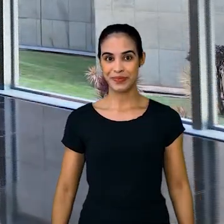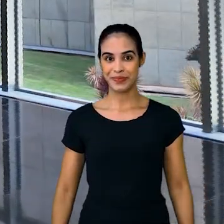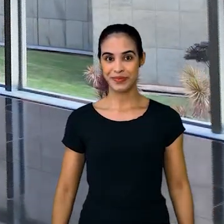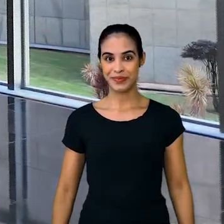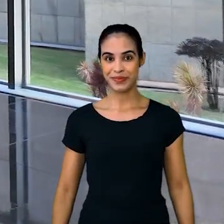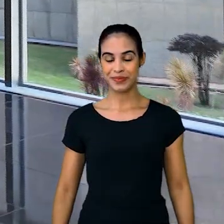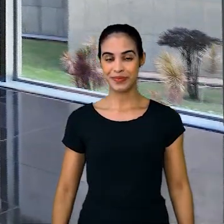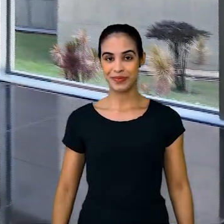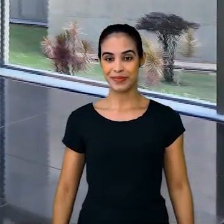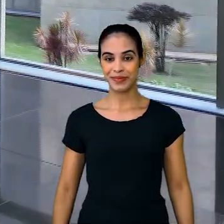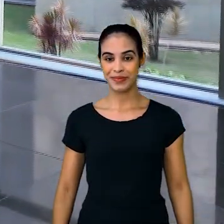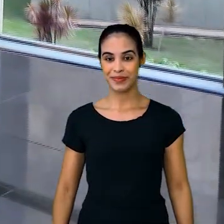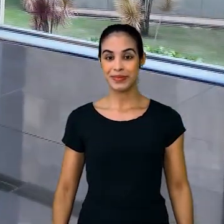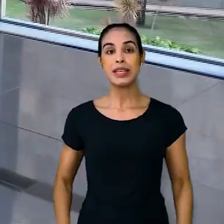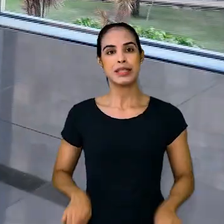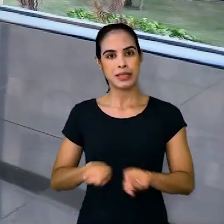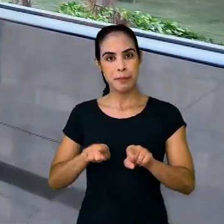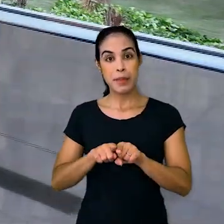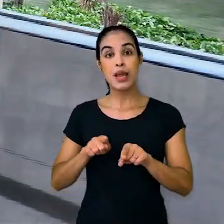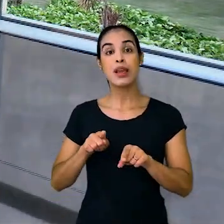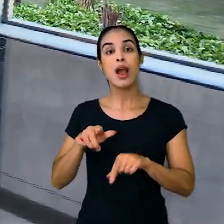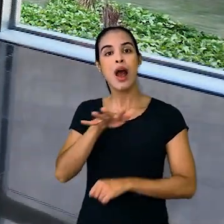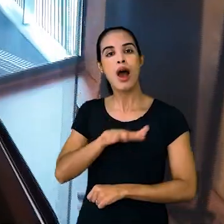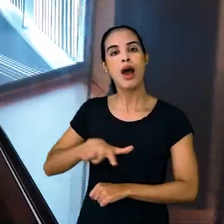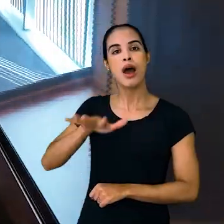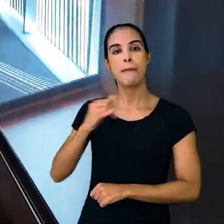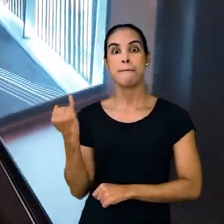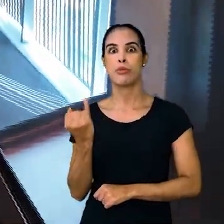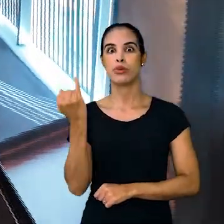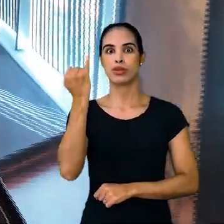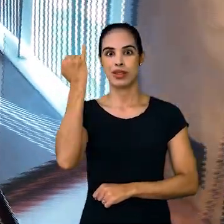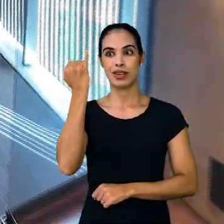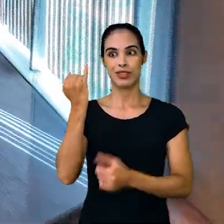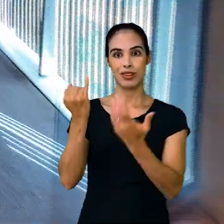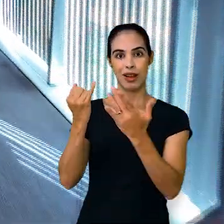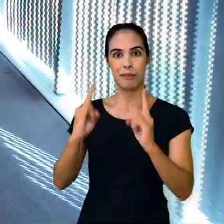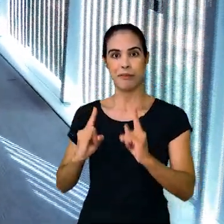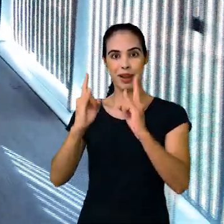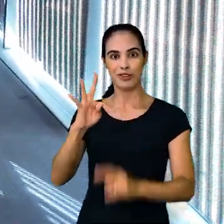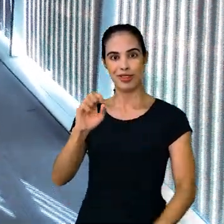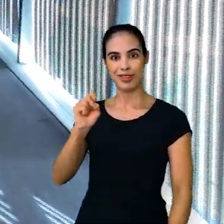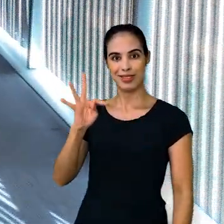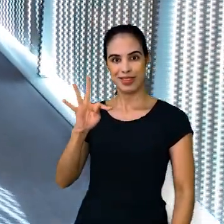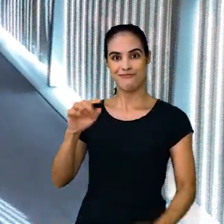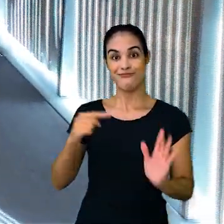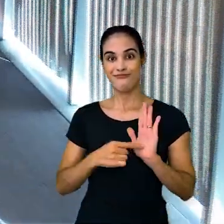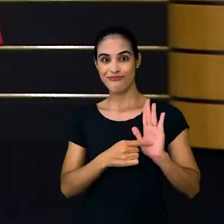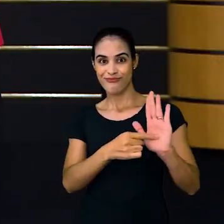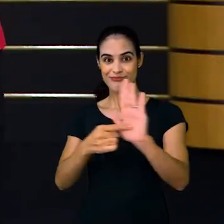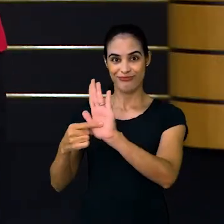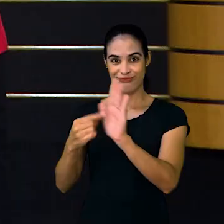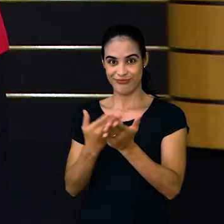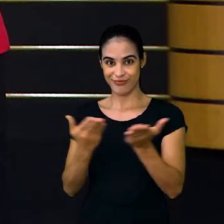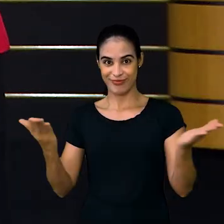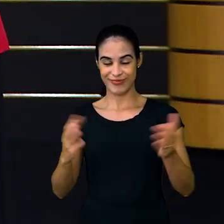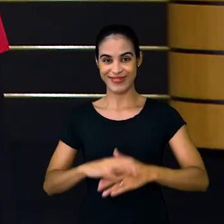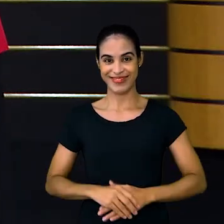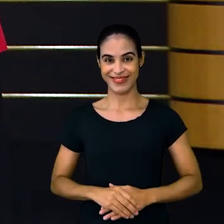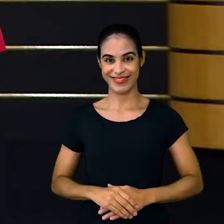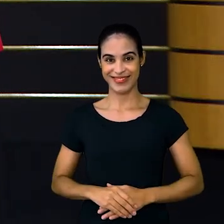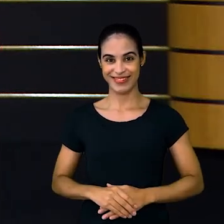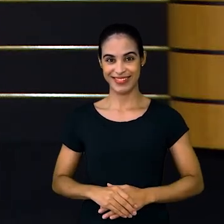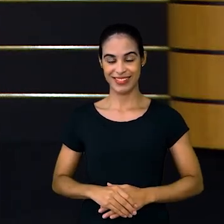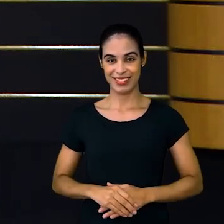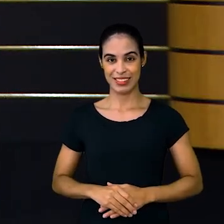dos próximos programas, a gente vai mostrar outros espaços importantes da sede do TST aqui em Brasília. E começamos esta edição do